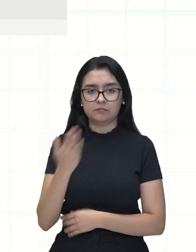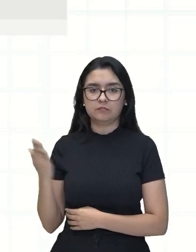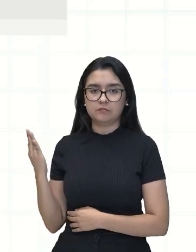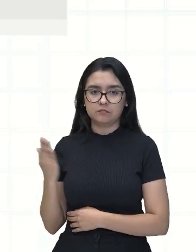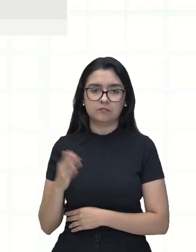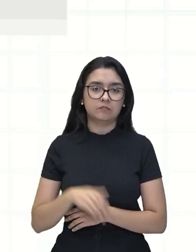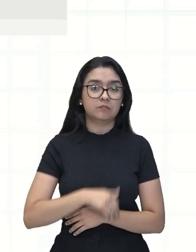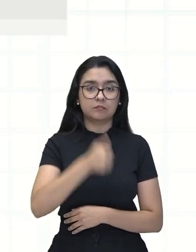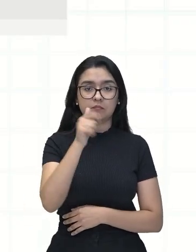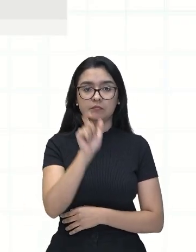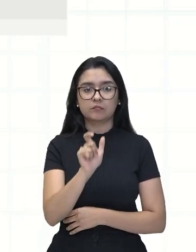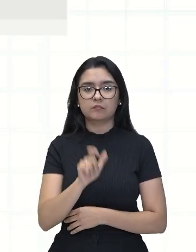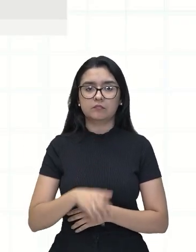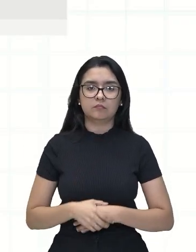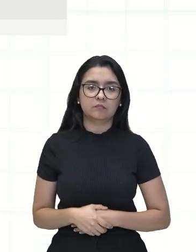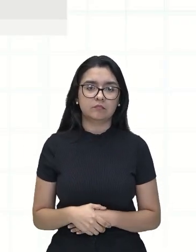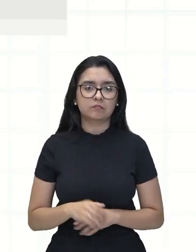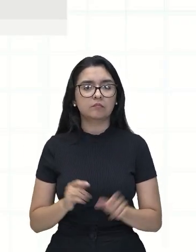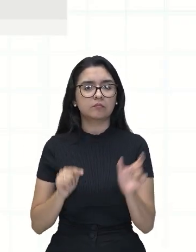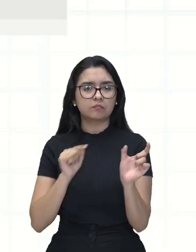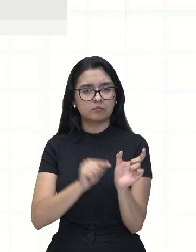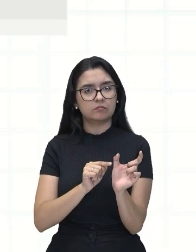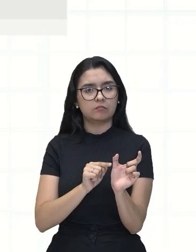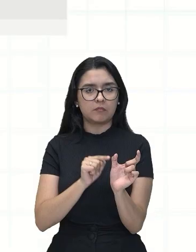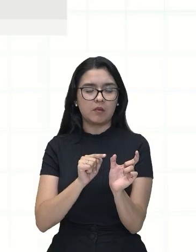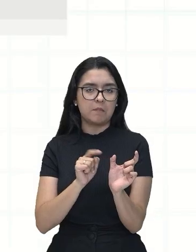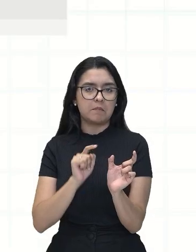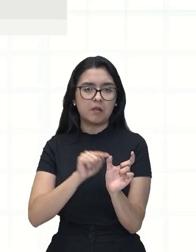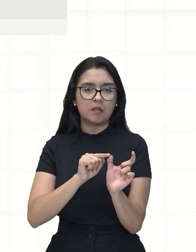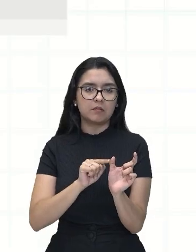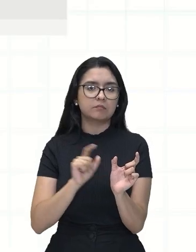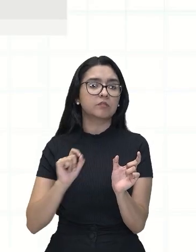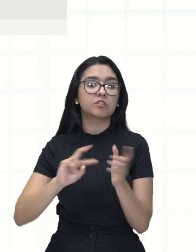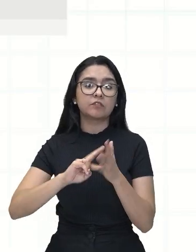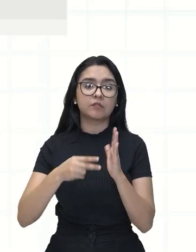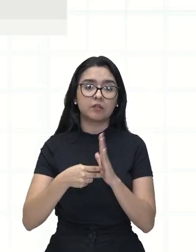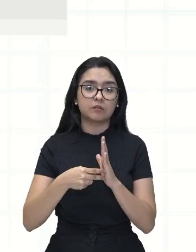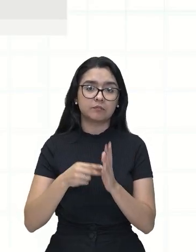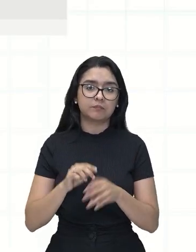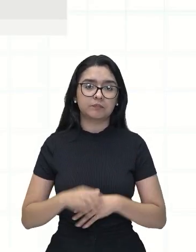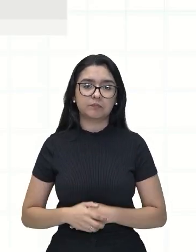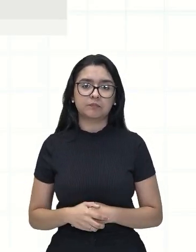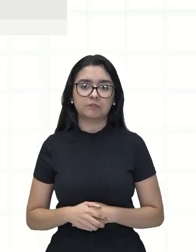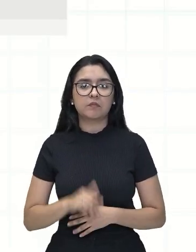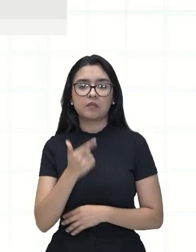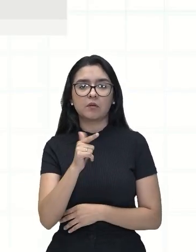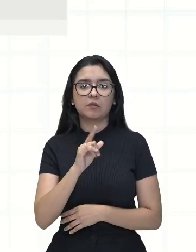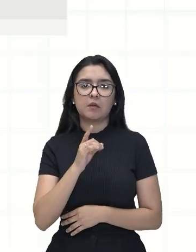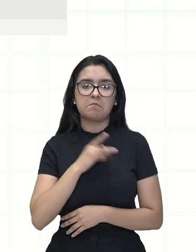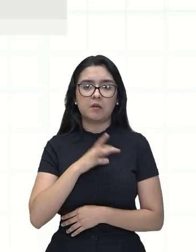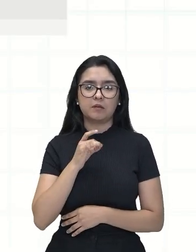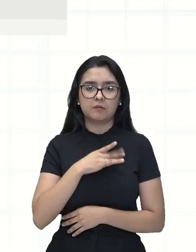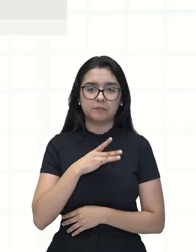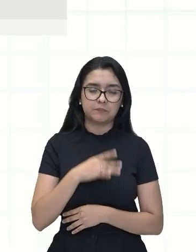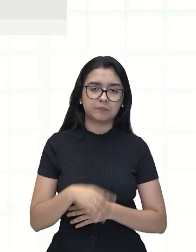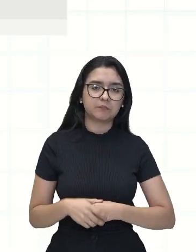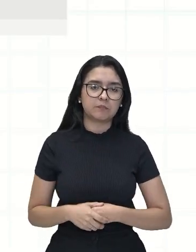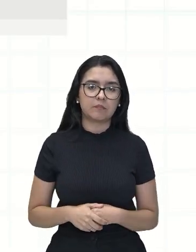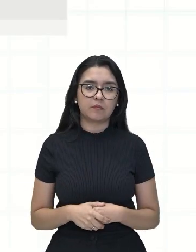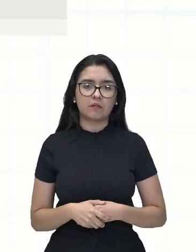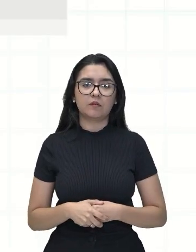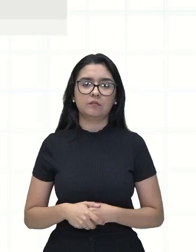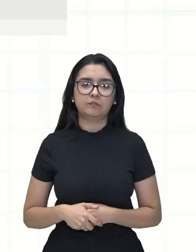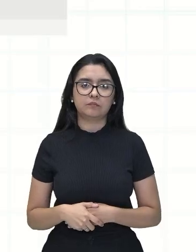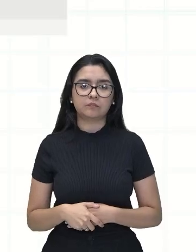fearless. Nós temos aqui a palavra inteira, né? Que quer dizer sem medo, fearless, sem